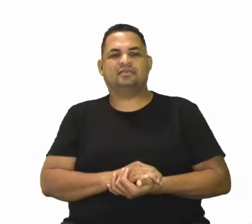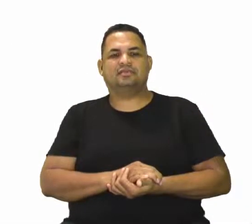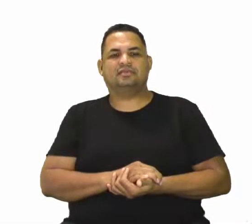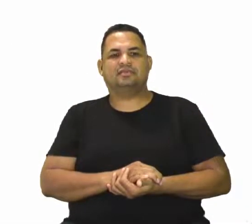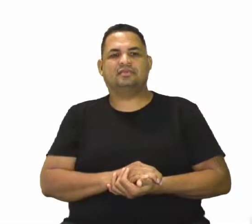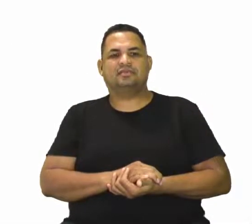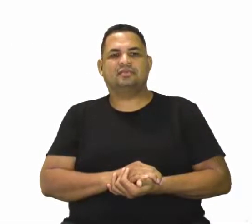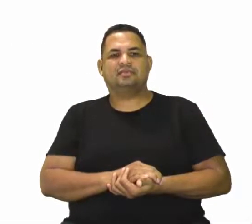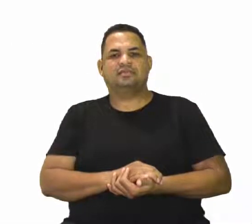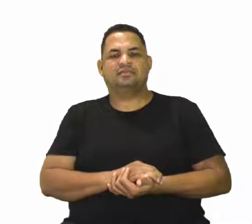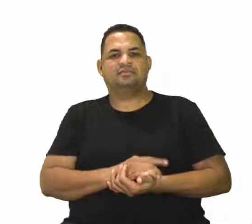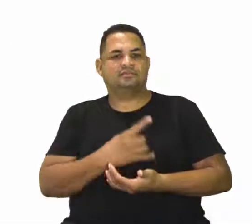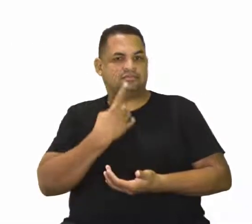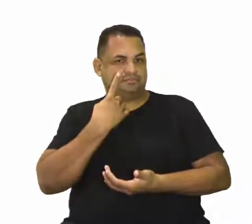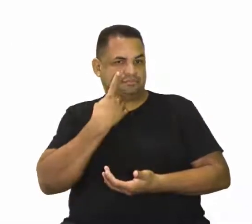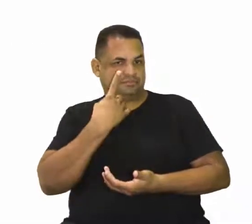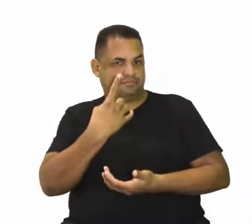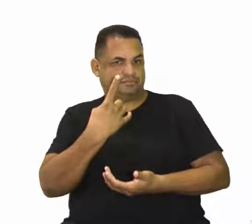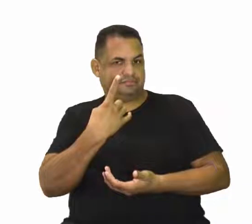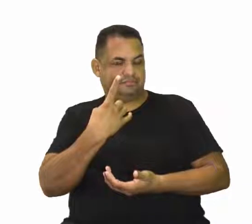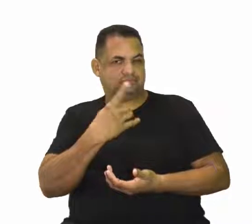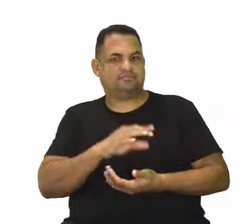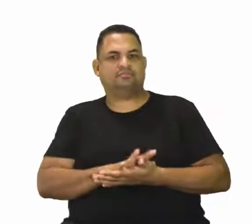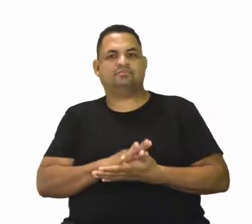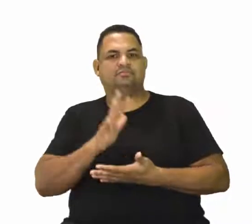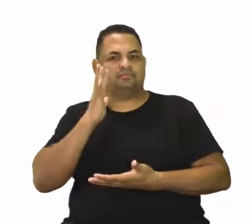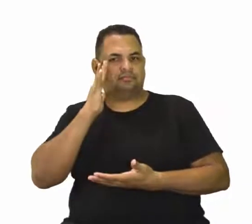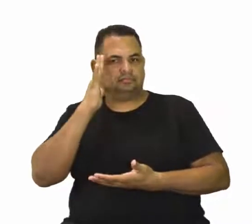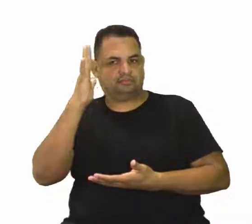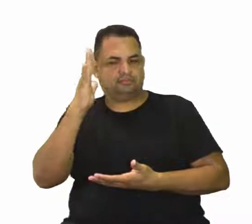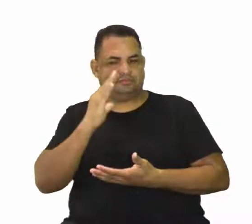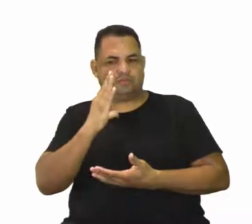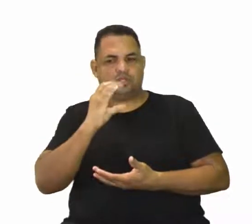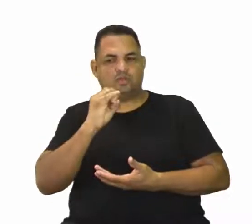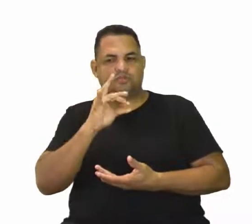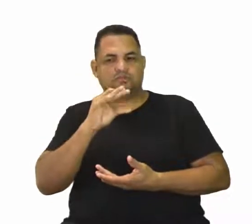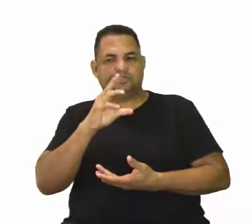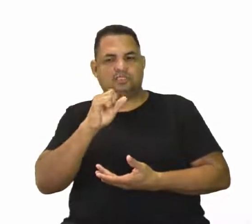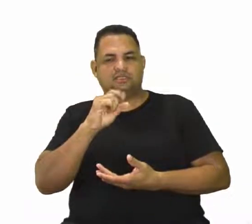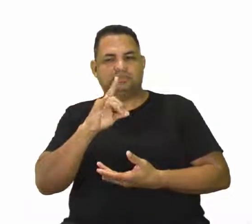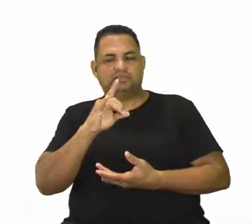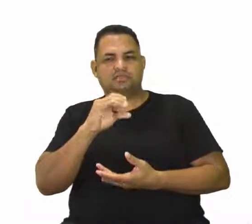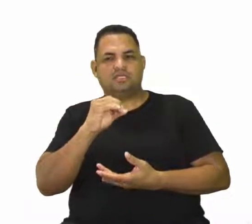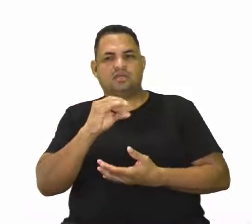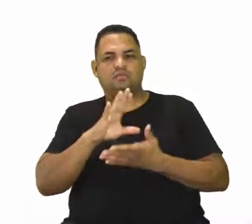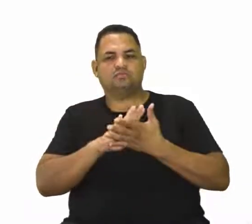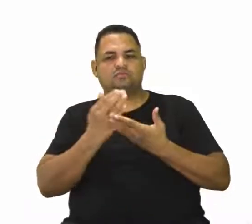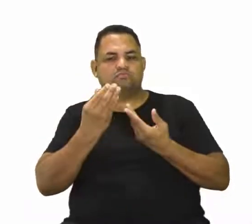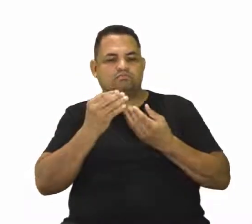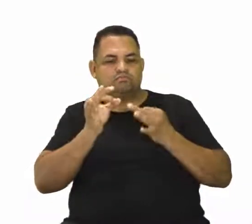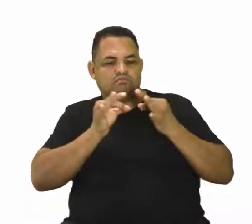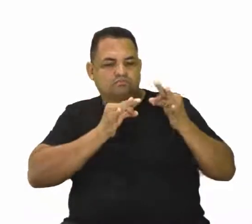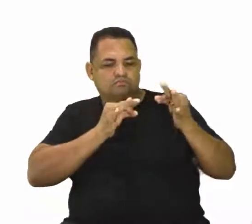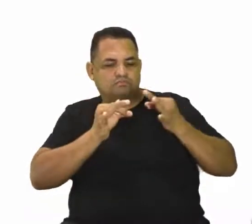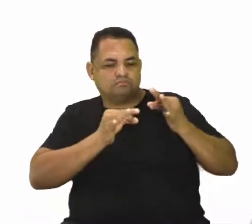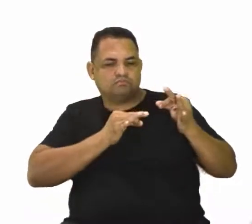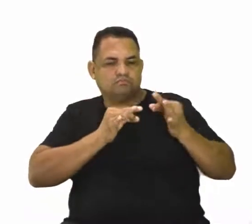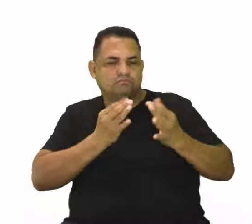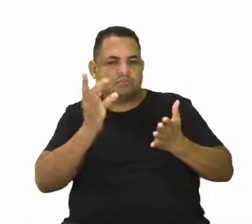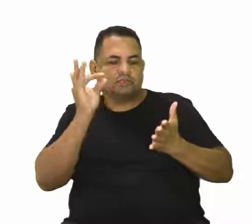seguinte e ela é vista com uma teoria da conspiração o que